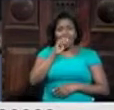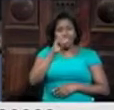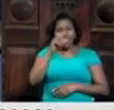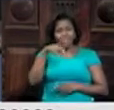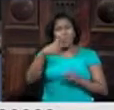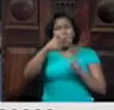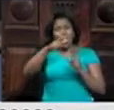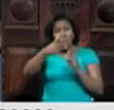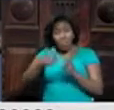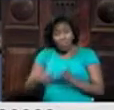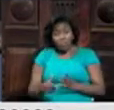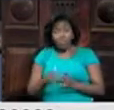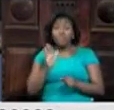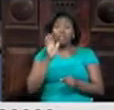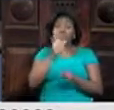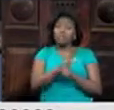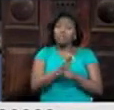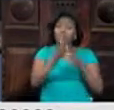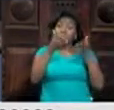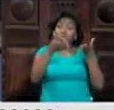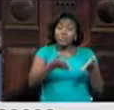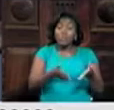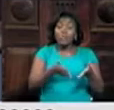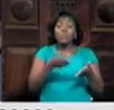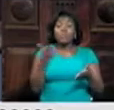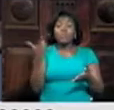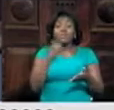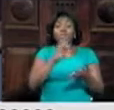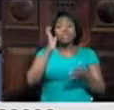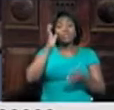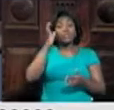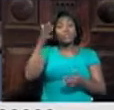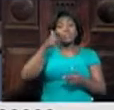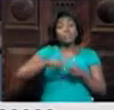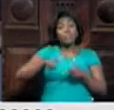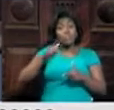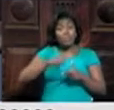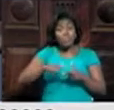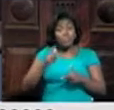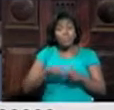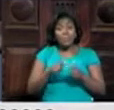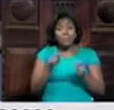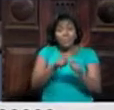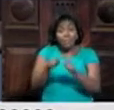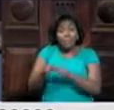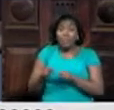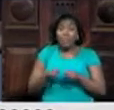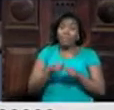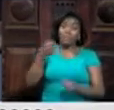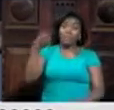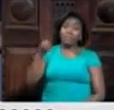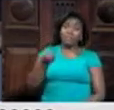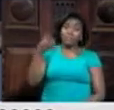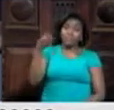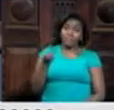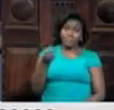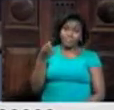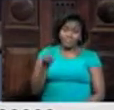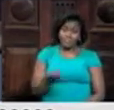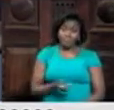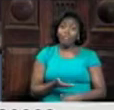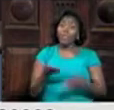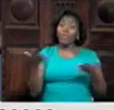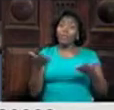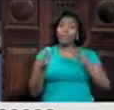estão ajudando nesse sentido para poder resolver esse problema da cadeia produtiva do leite. E agora falar de